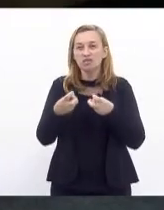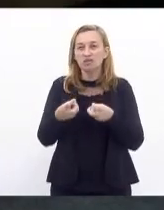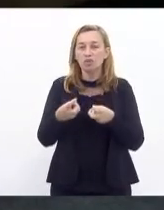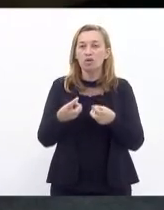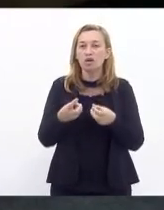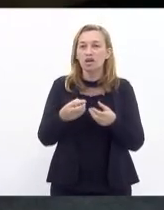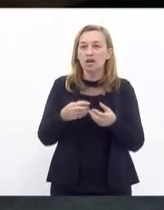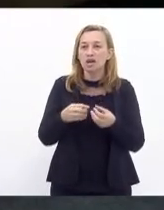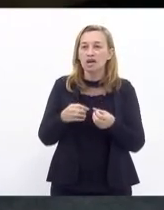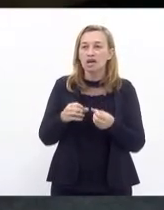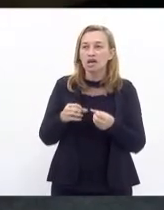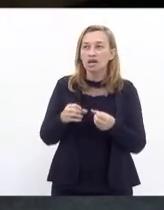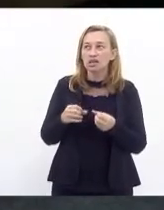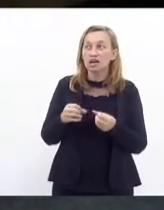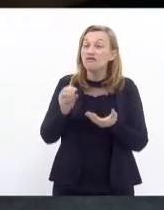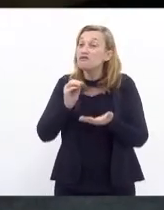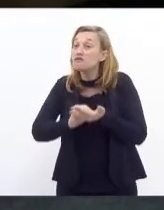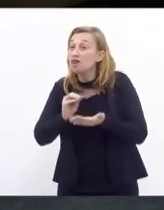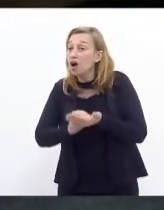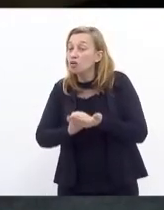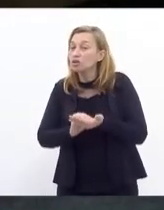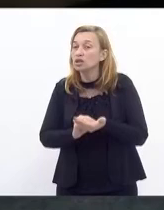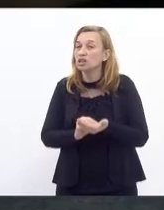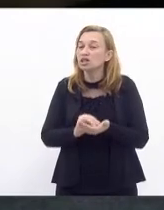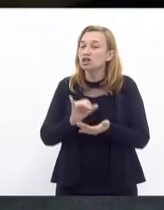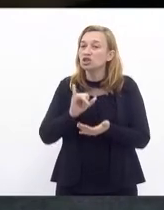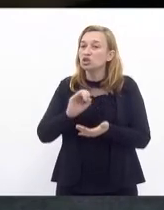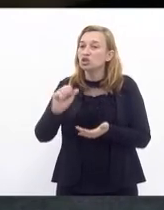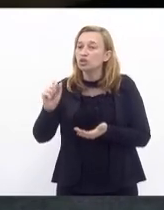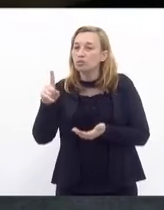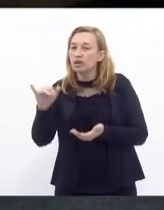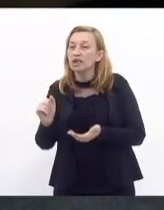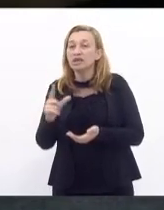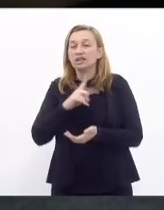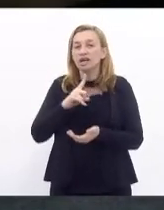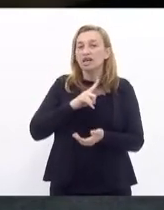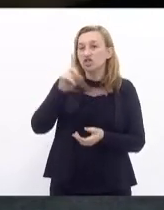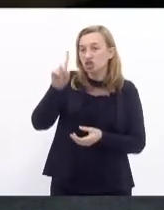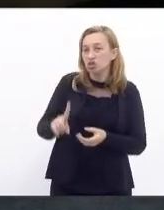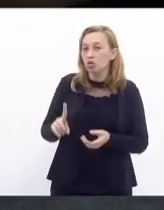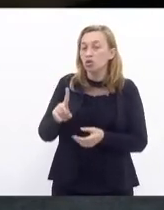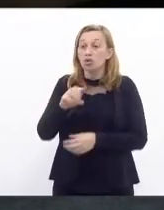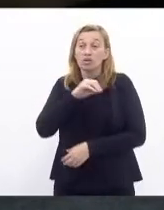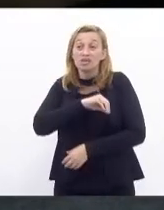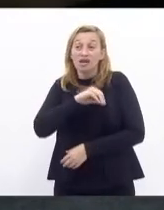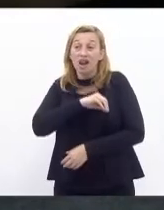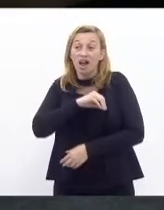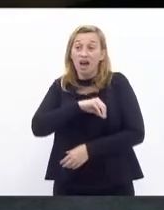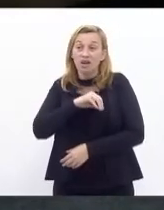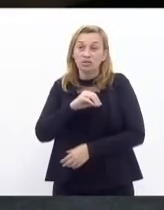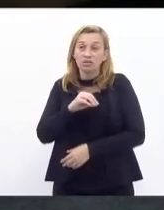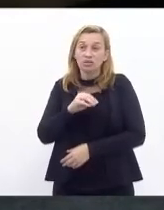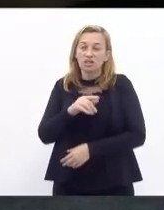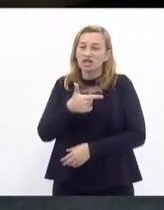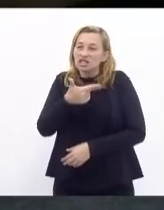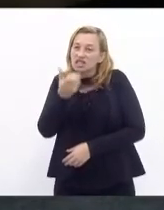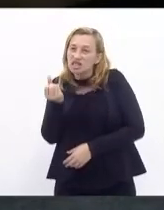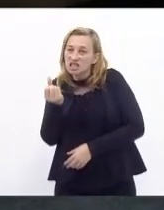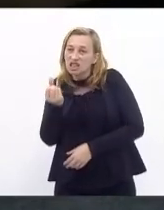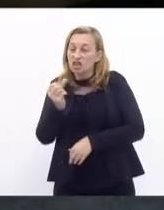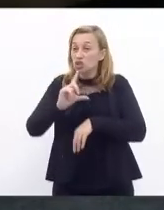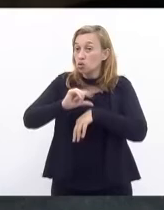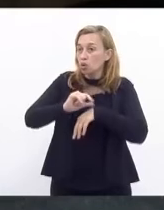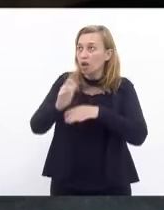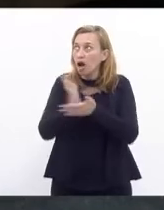distorção, essa completa ausência de isonomia, de termos diretores com um salário base equivalente a 16 horas,